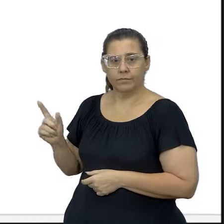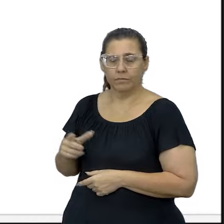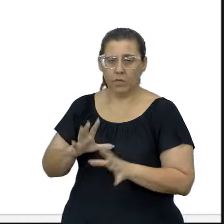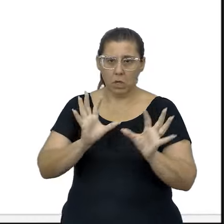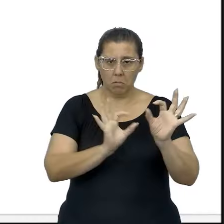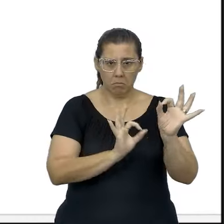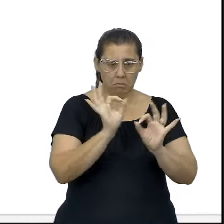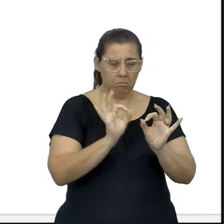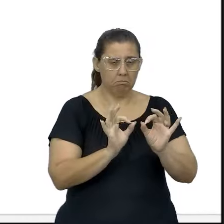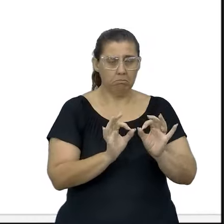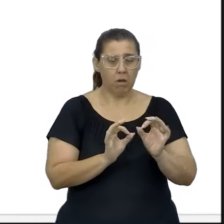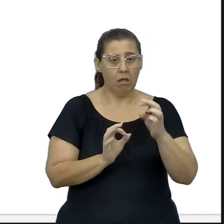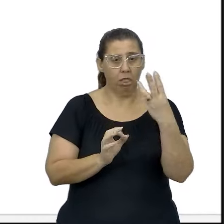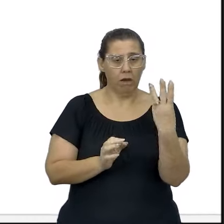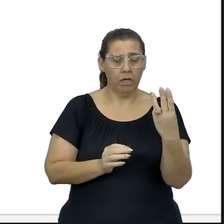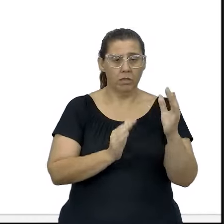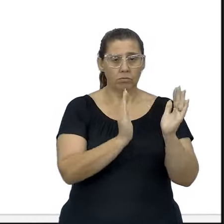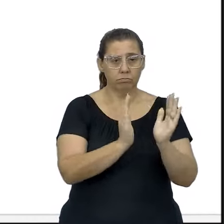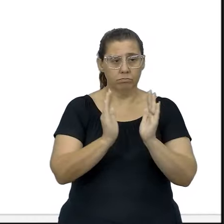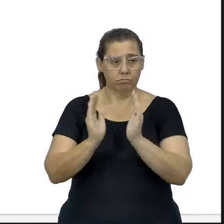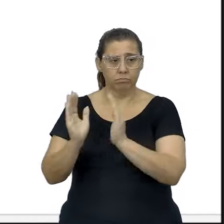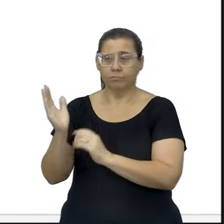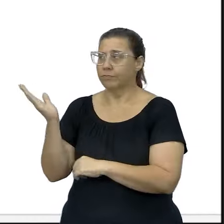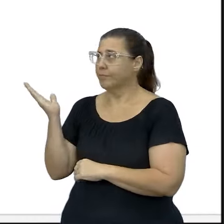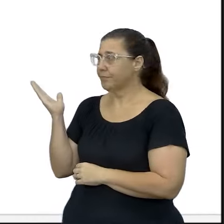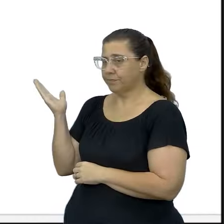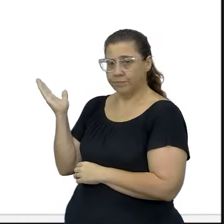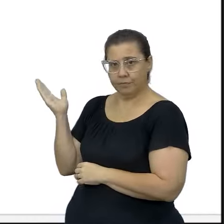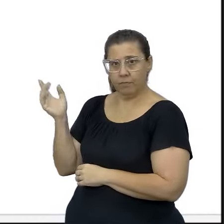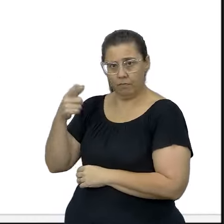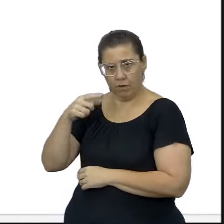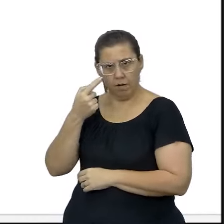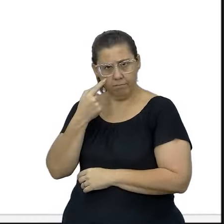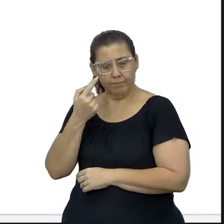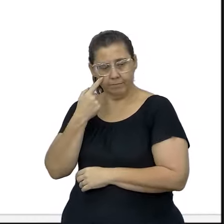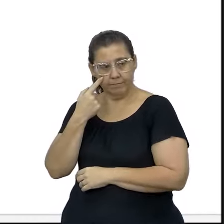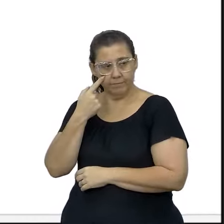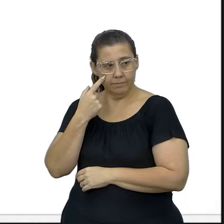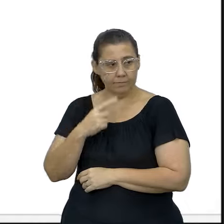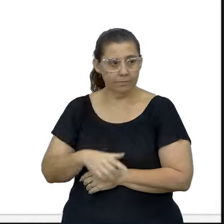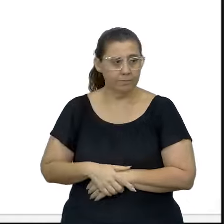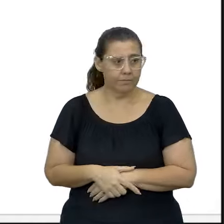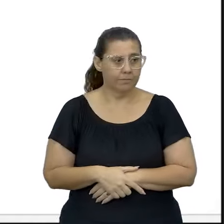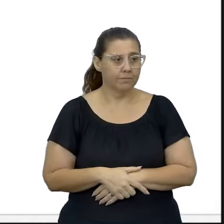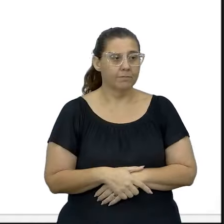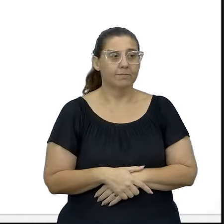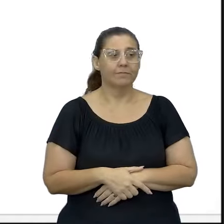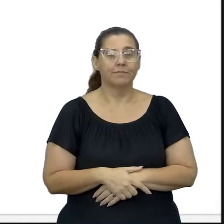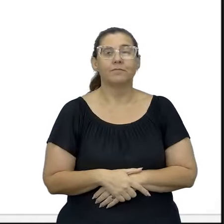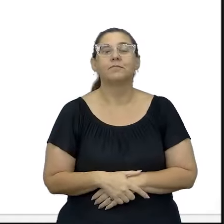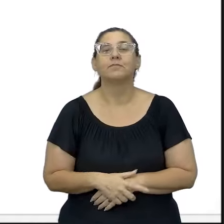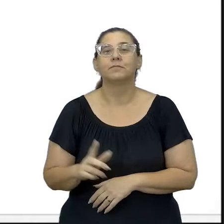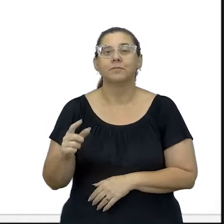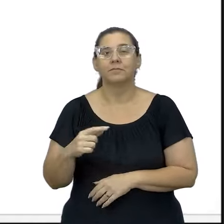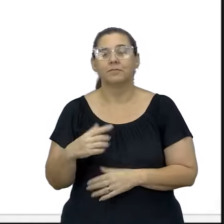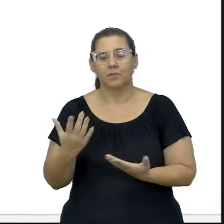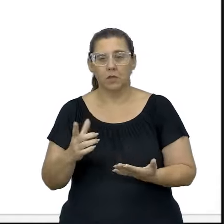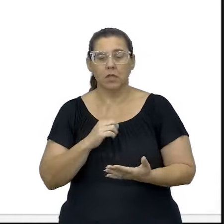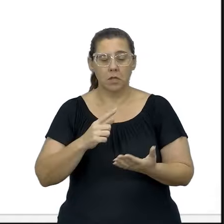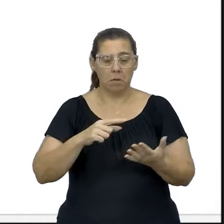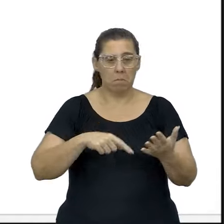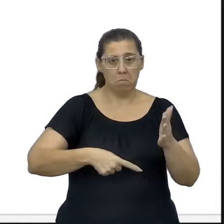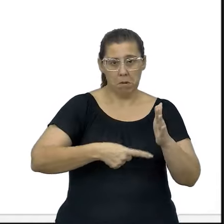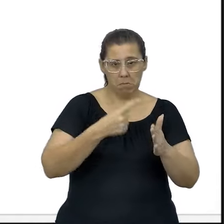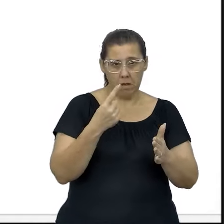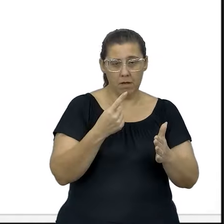organizada em 3 momentos, onde vocês podem observar que nós vamos ter, no